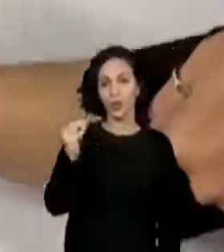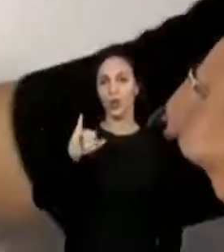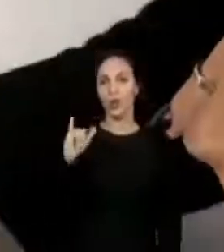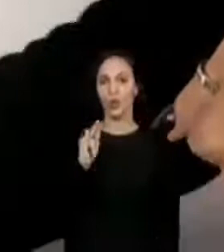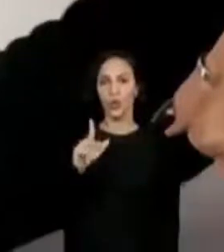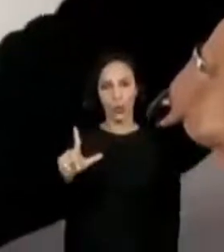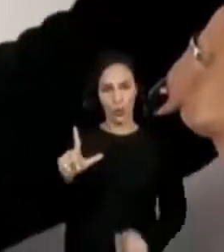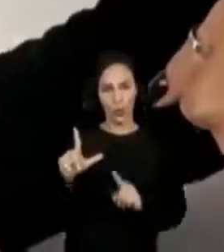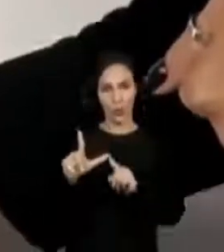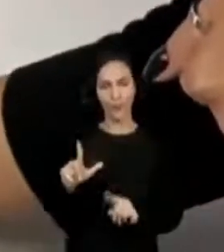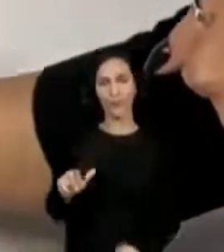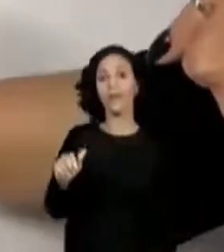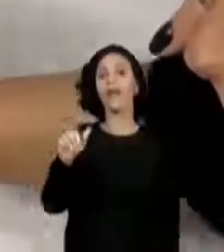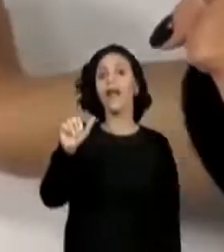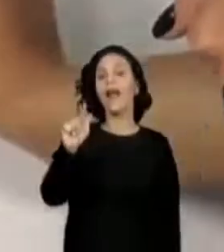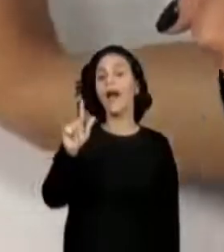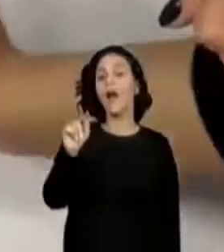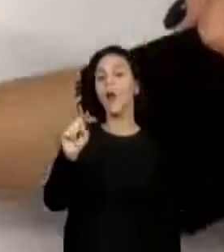agosto,